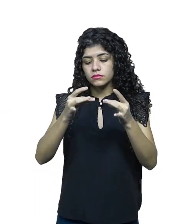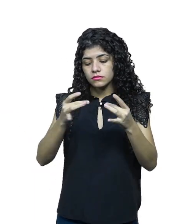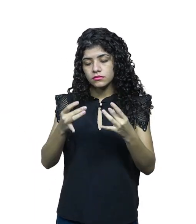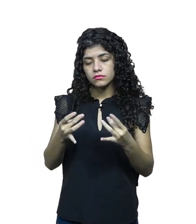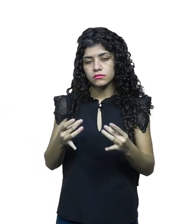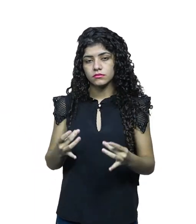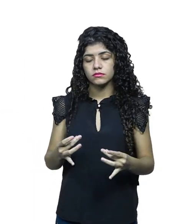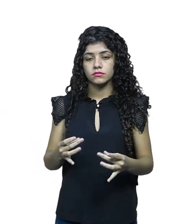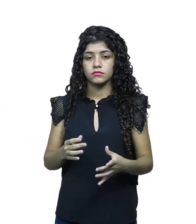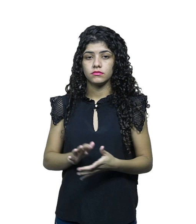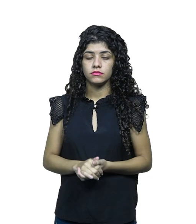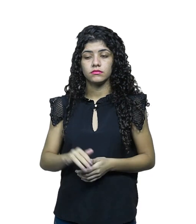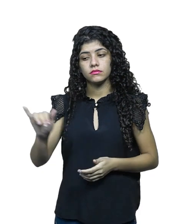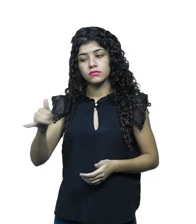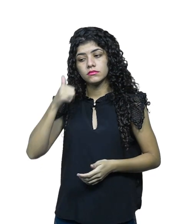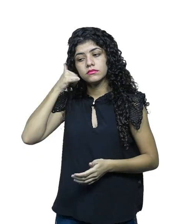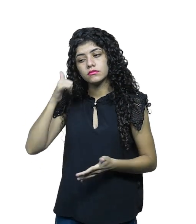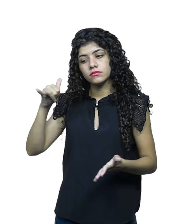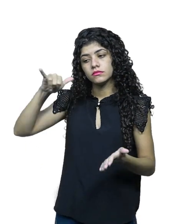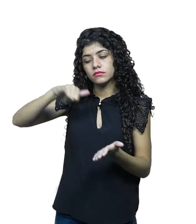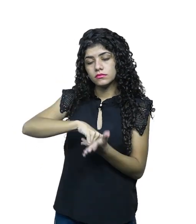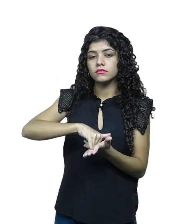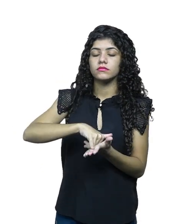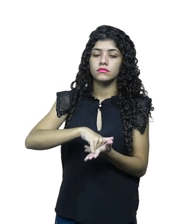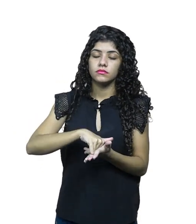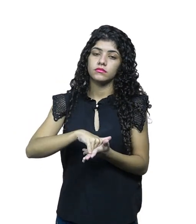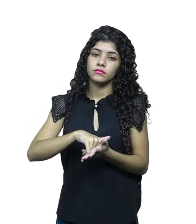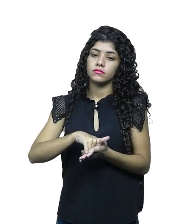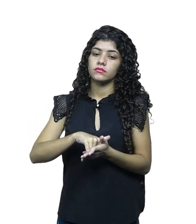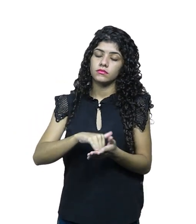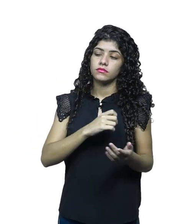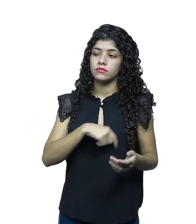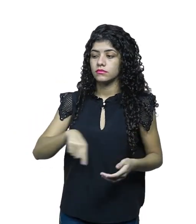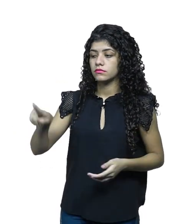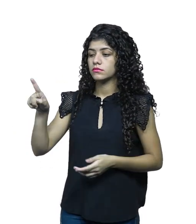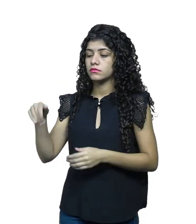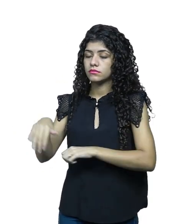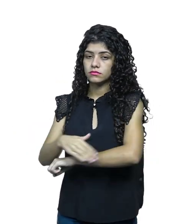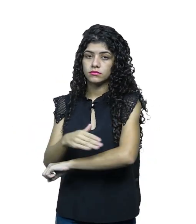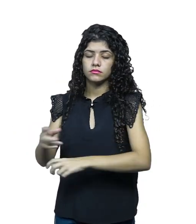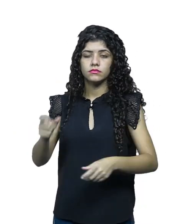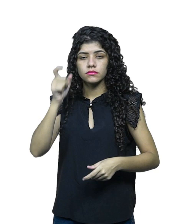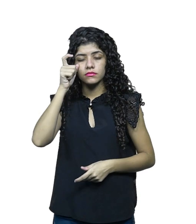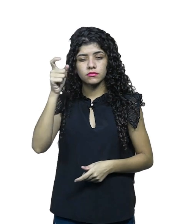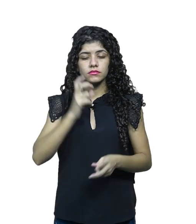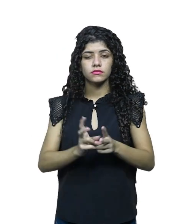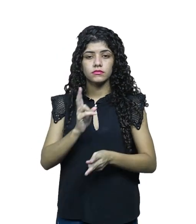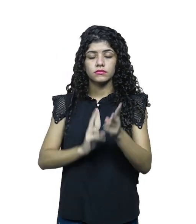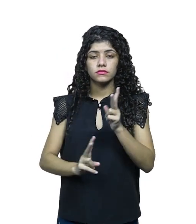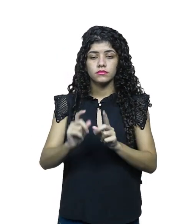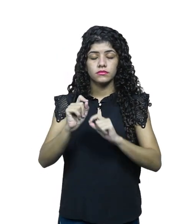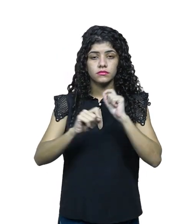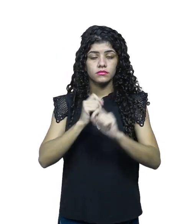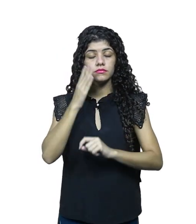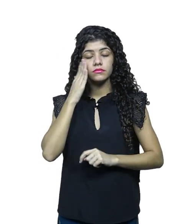uma fragmentação desse movimento de desligar o telefone de forma fluida e ir para o ambiente da rua.